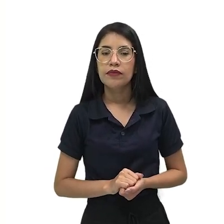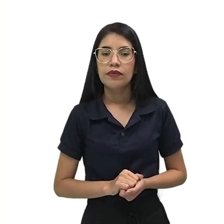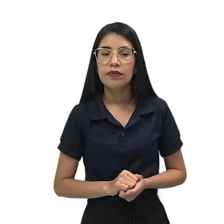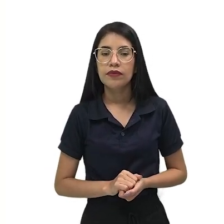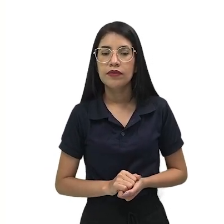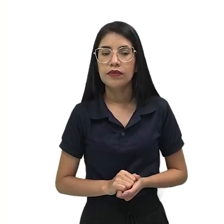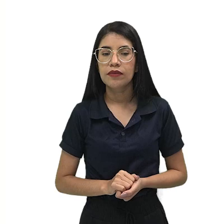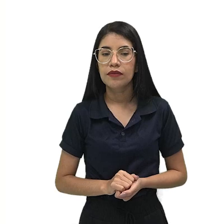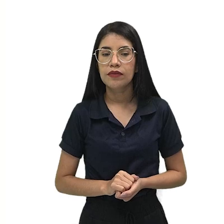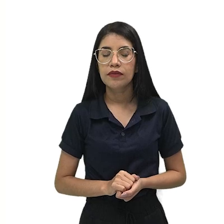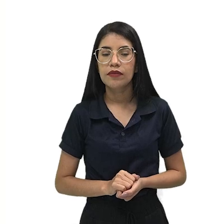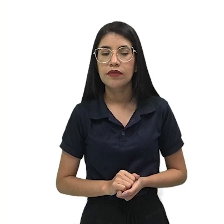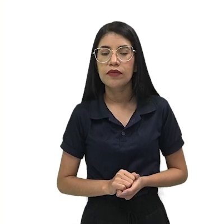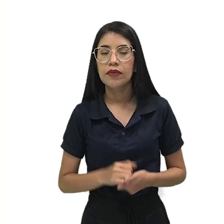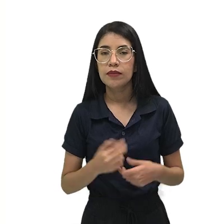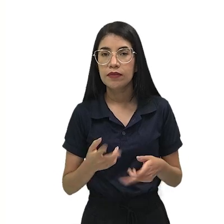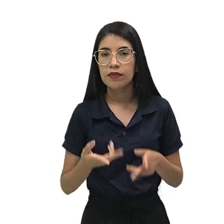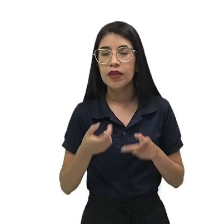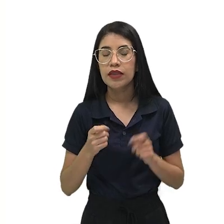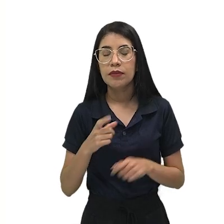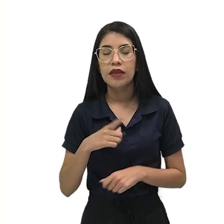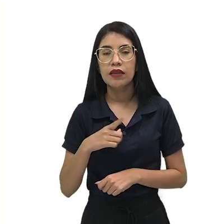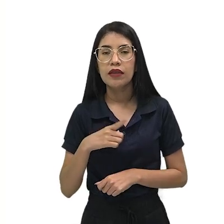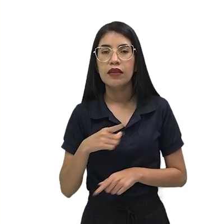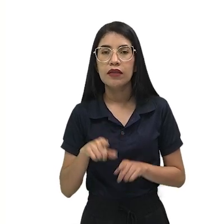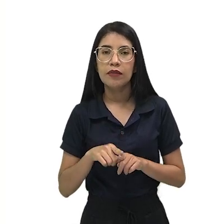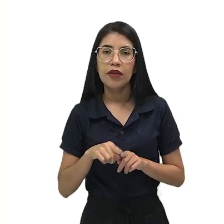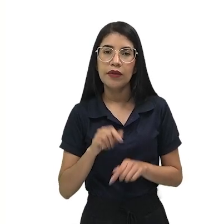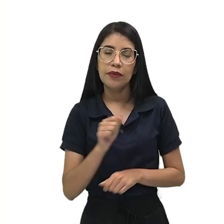aqui, eu tenho ali antiperíodo. Olha.